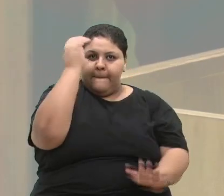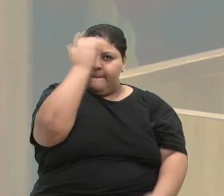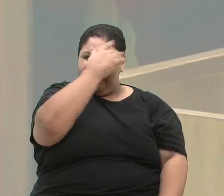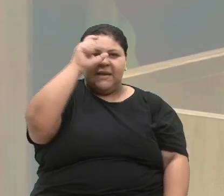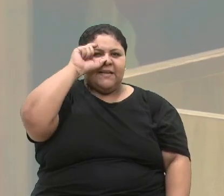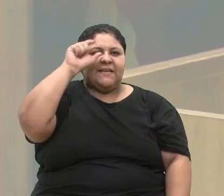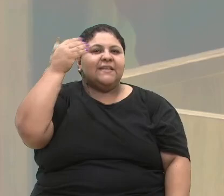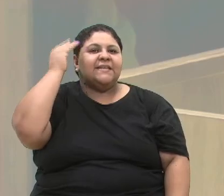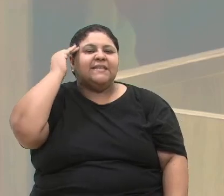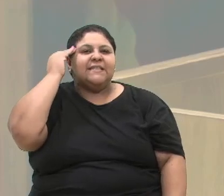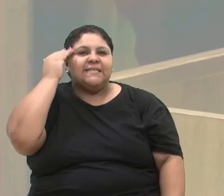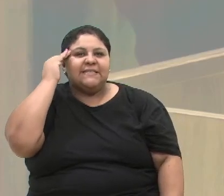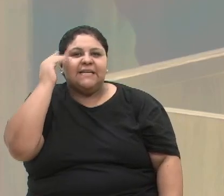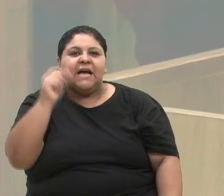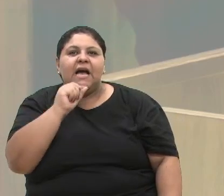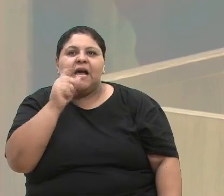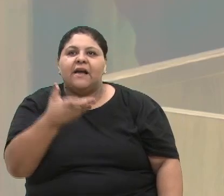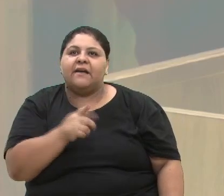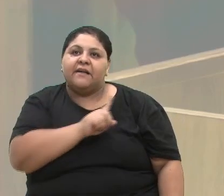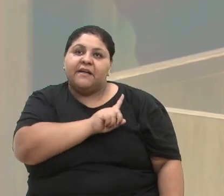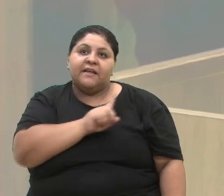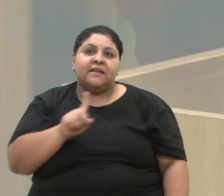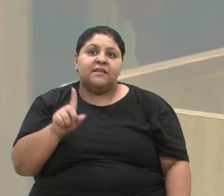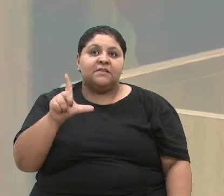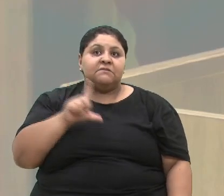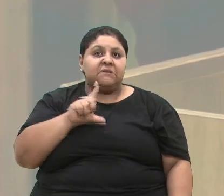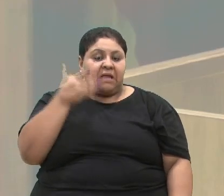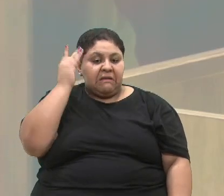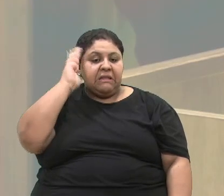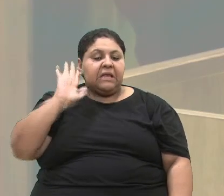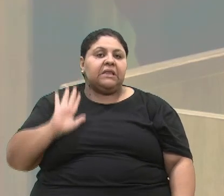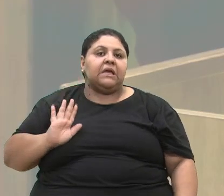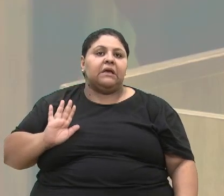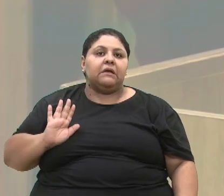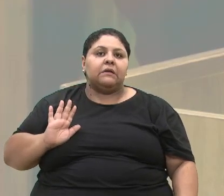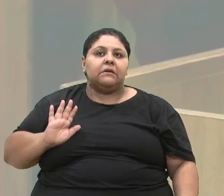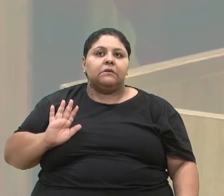que a Maria da Penha disse? Isso aí vocês têm que se entender.